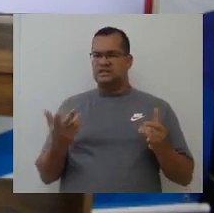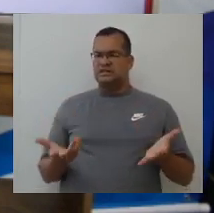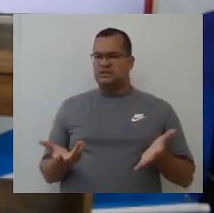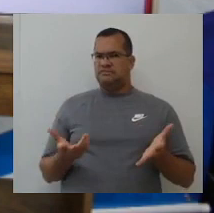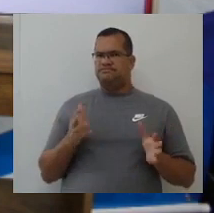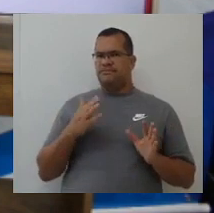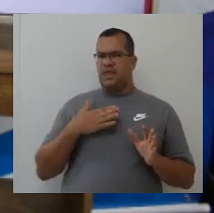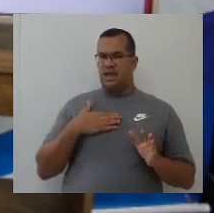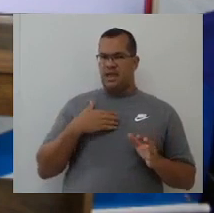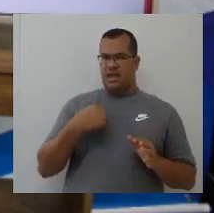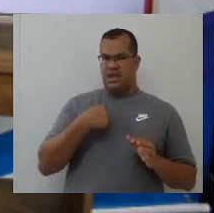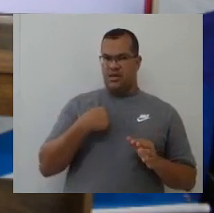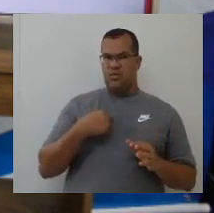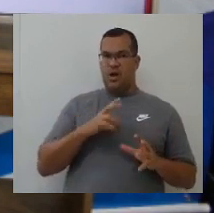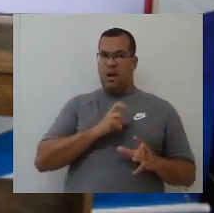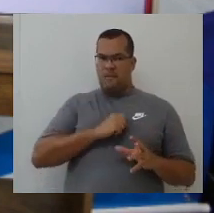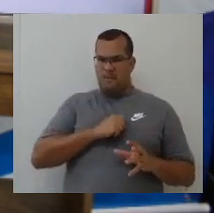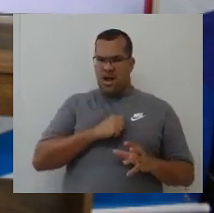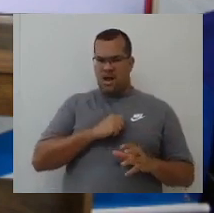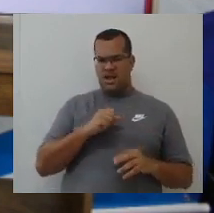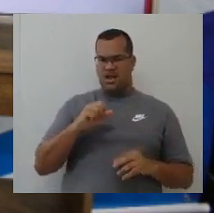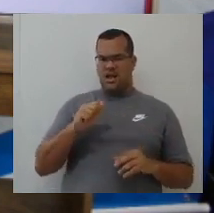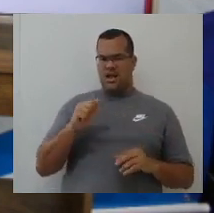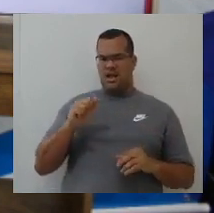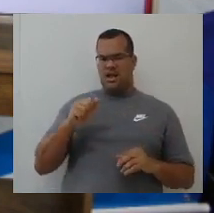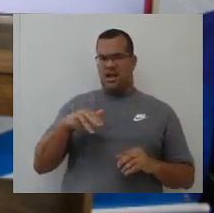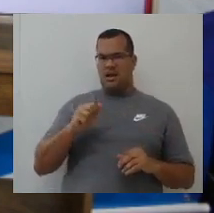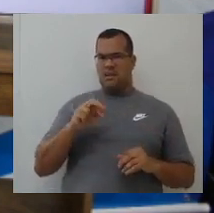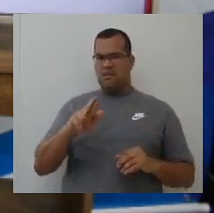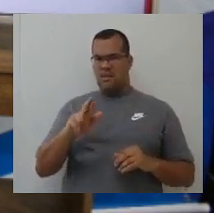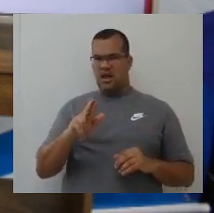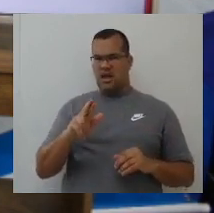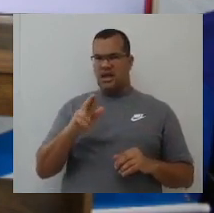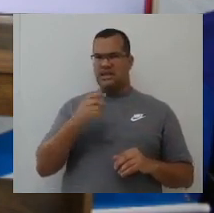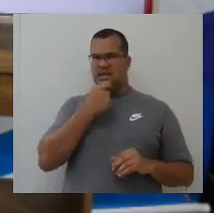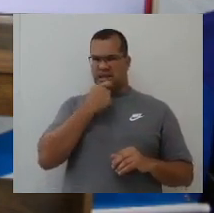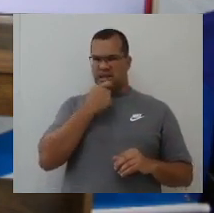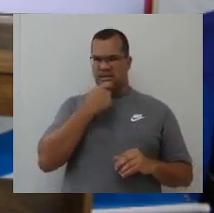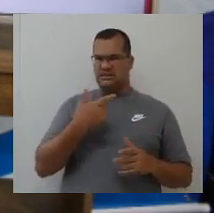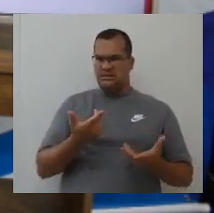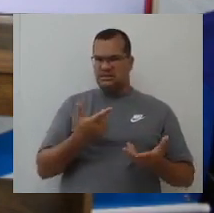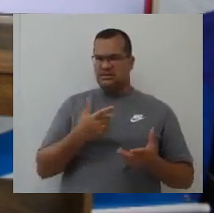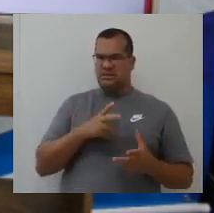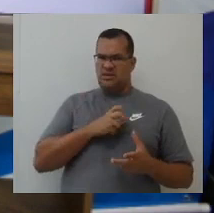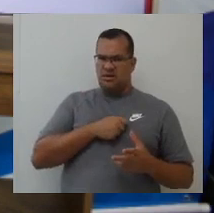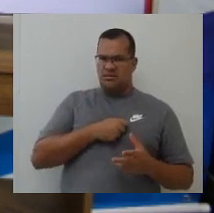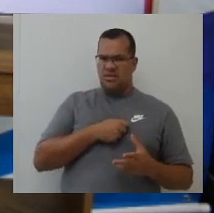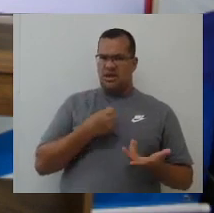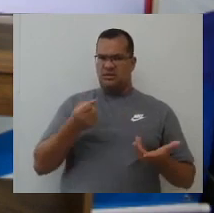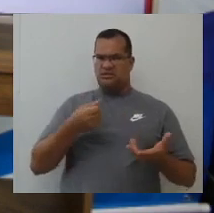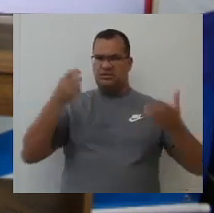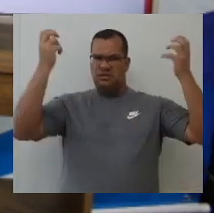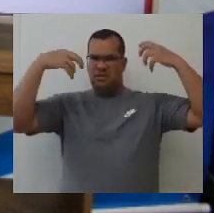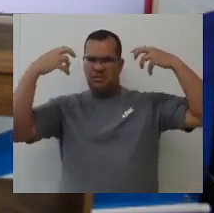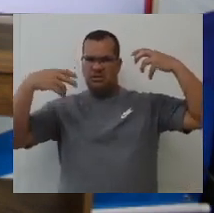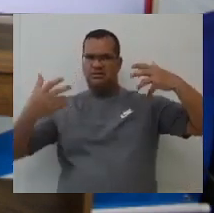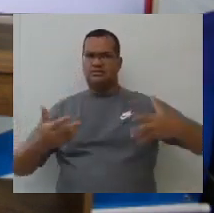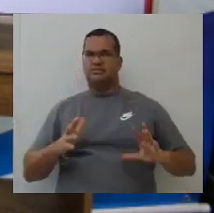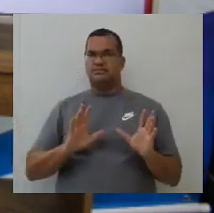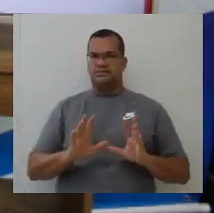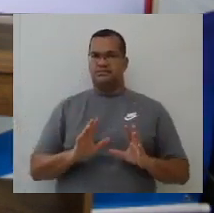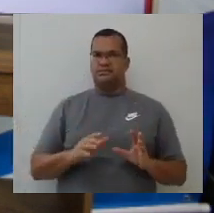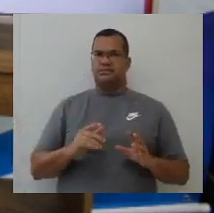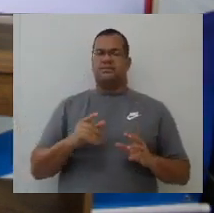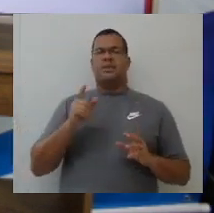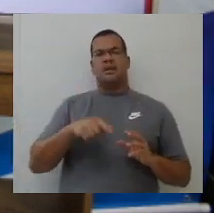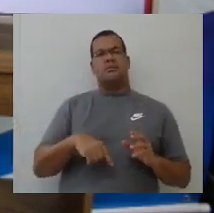assim, eu amar inglês? Será que a gente diz eu tomar banho? Eu comer? Eu jantar? A gente não fala assim. Então, para